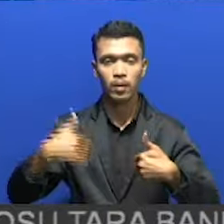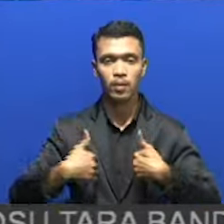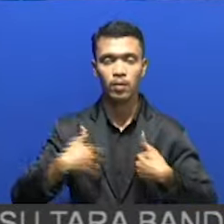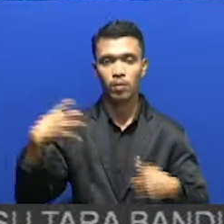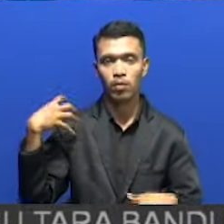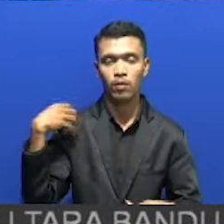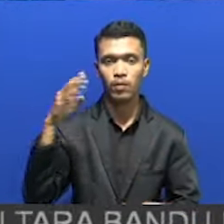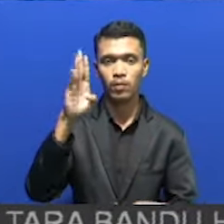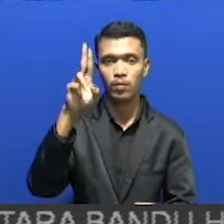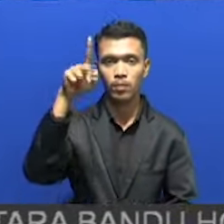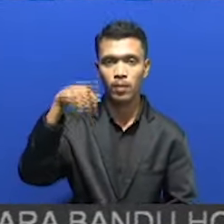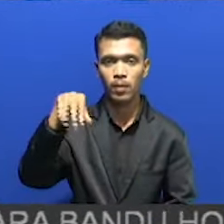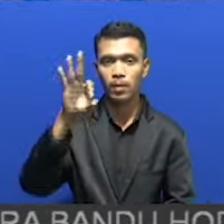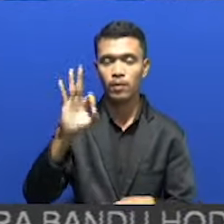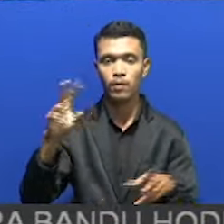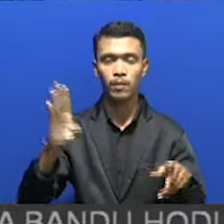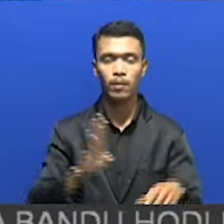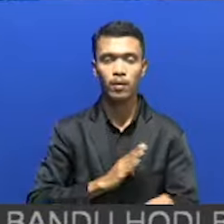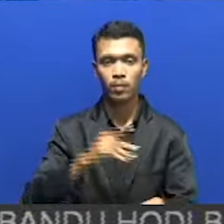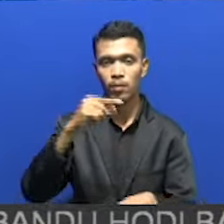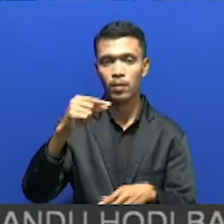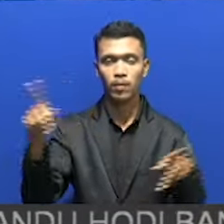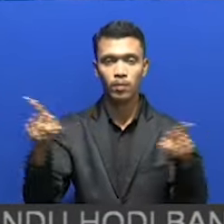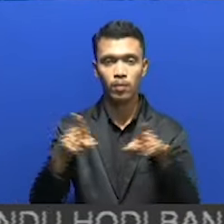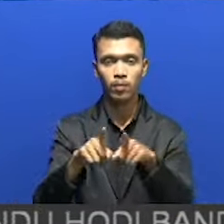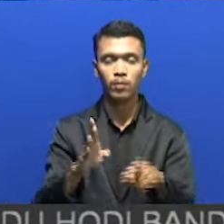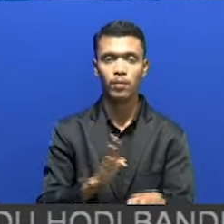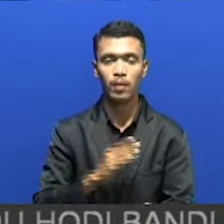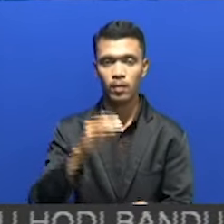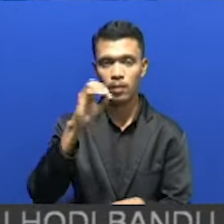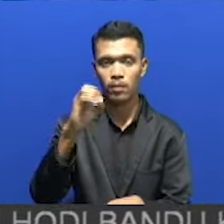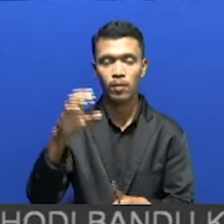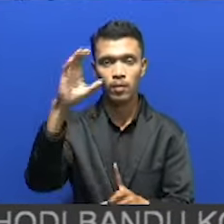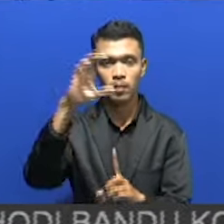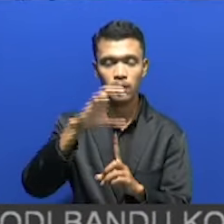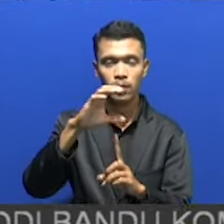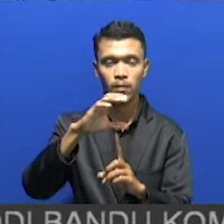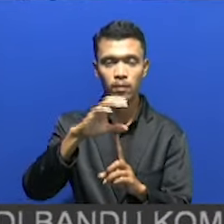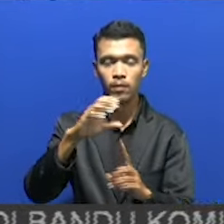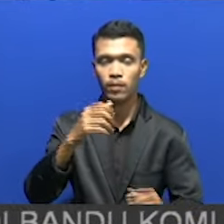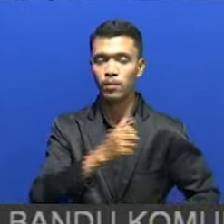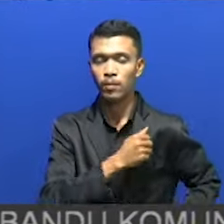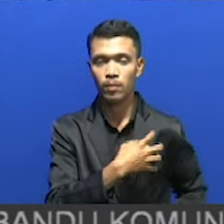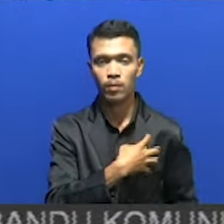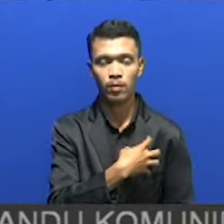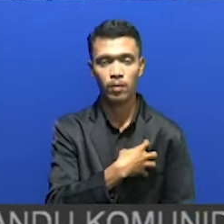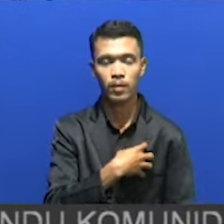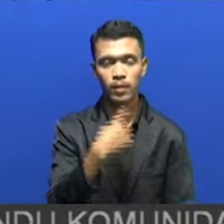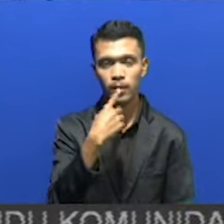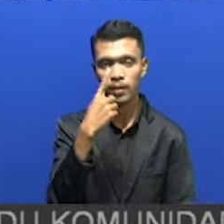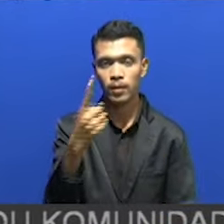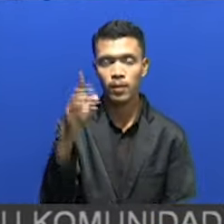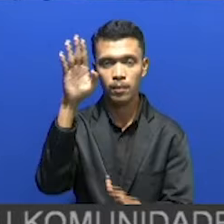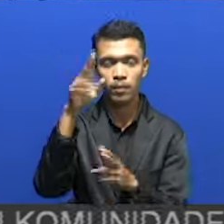UPF Batuguede Posto Balibó. Comandante-Geral PNTL e Comissário-Geral Henrique da Costa reconhece